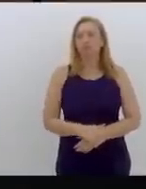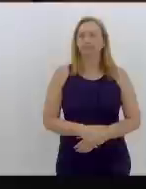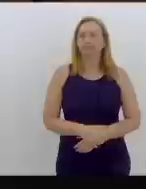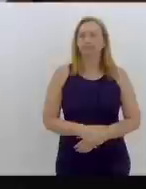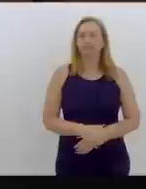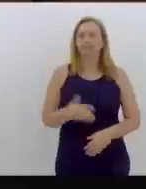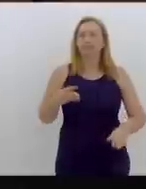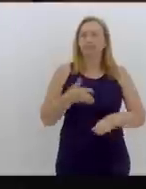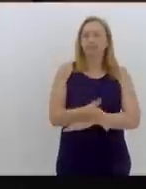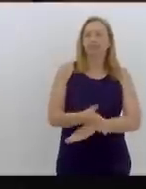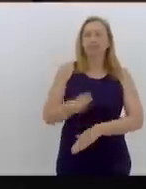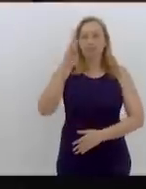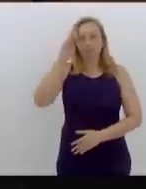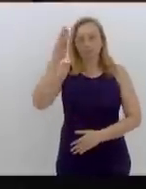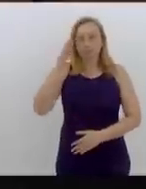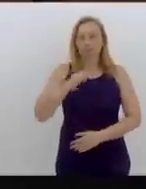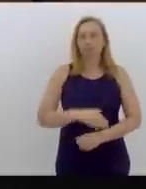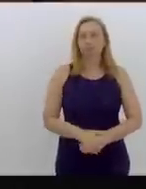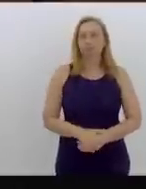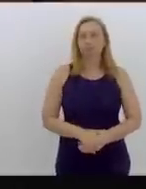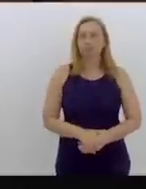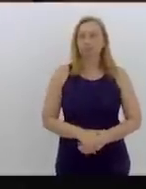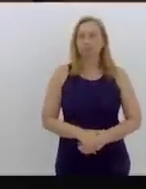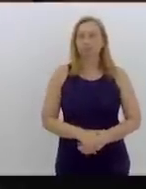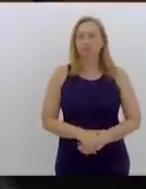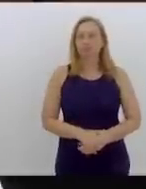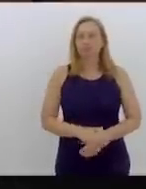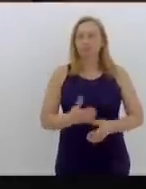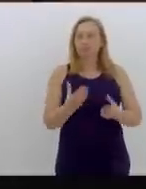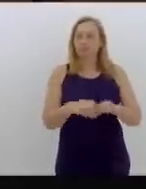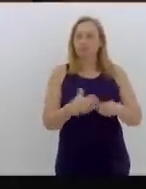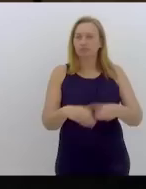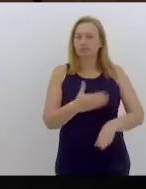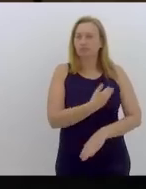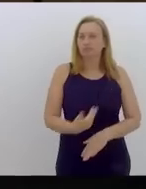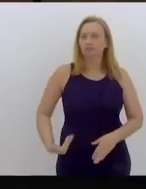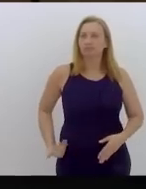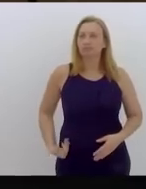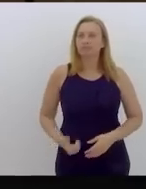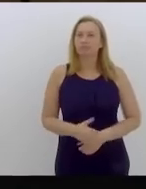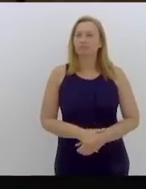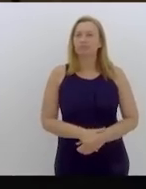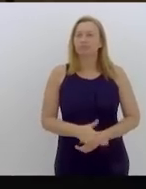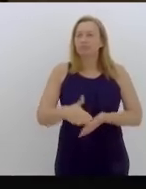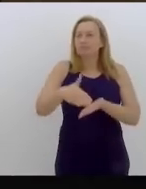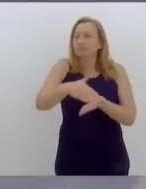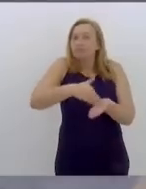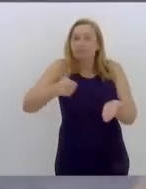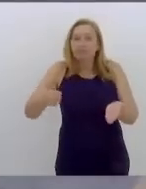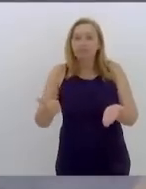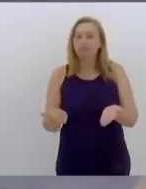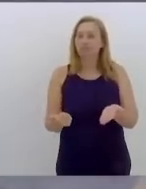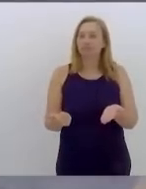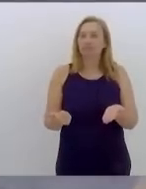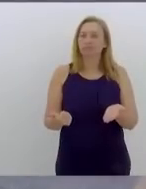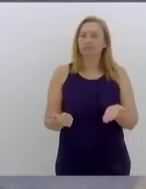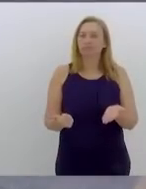Entrei como soldado mas eu fiz um concurso público onde foi me tirado